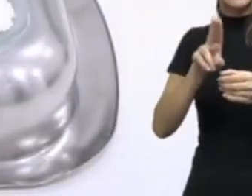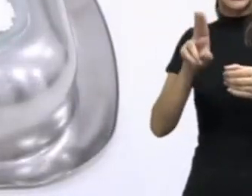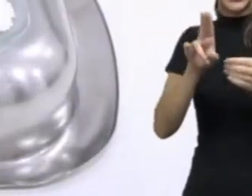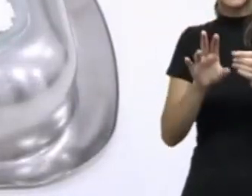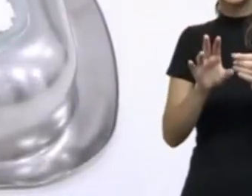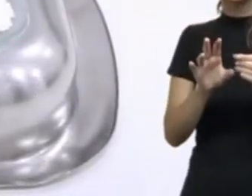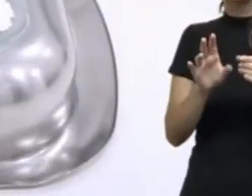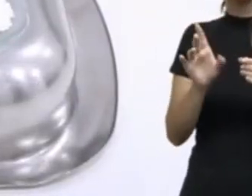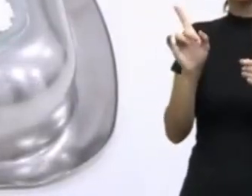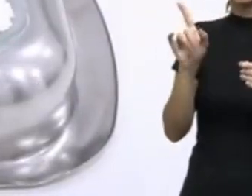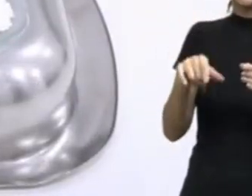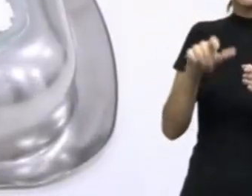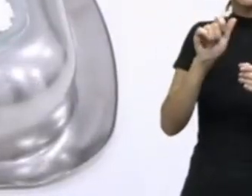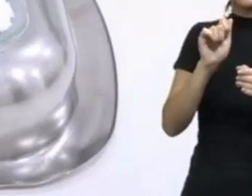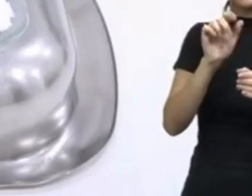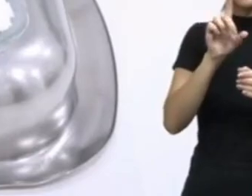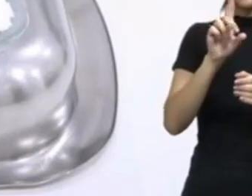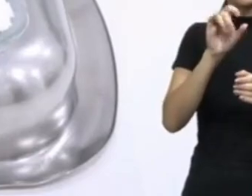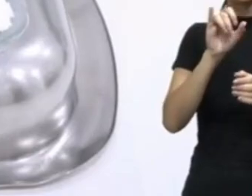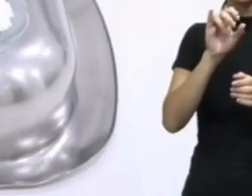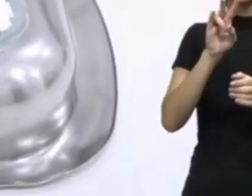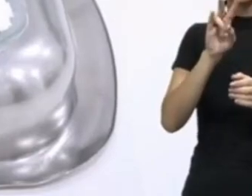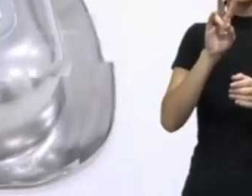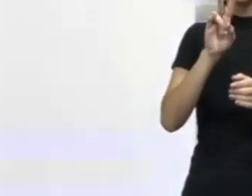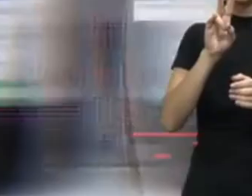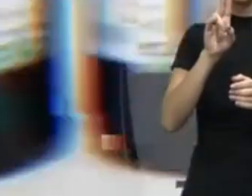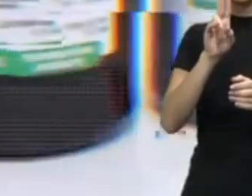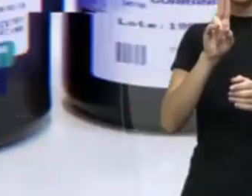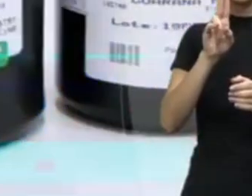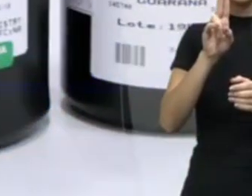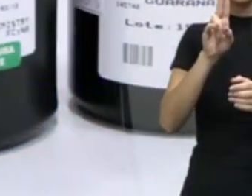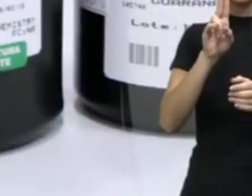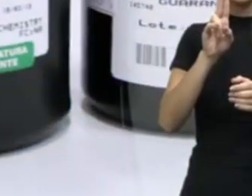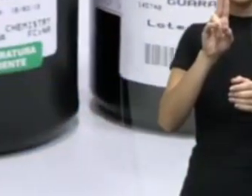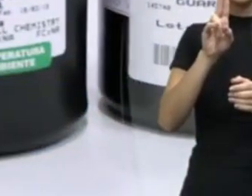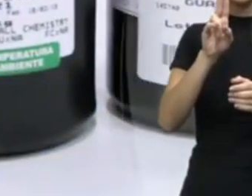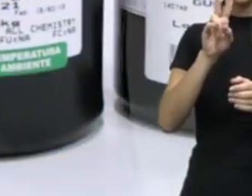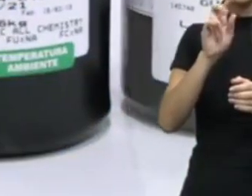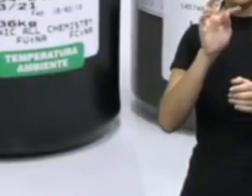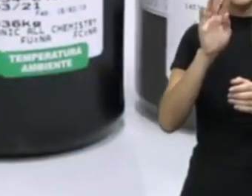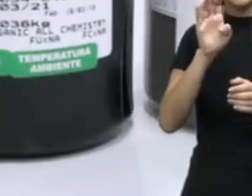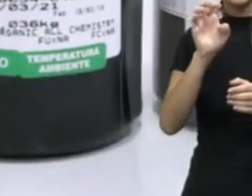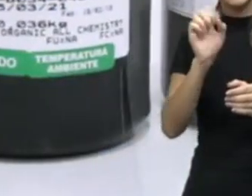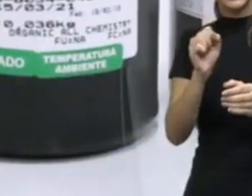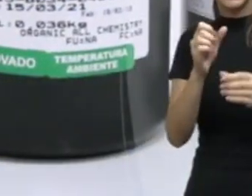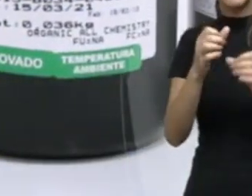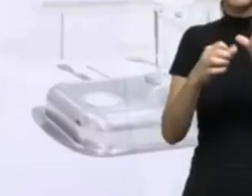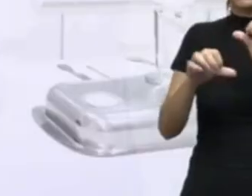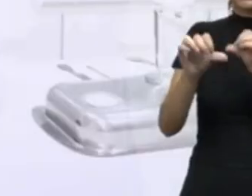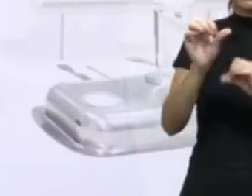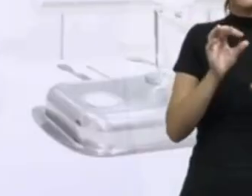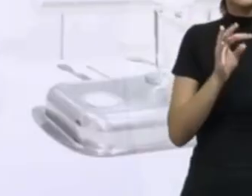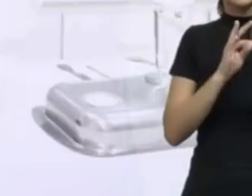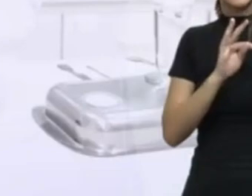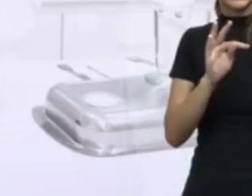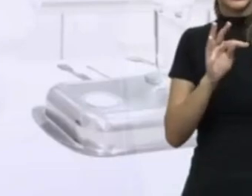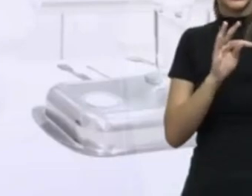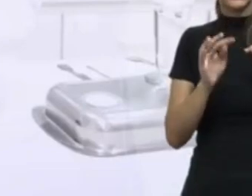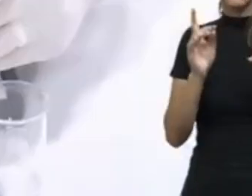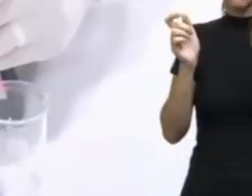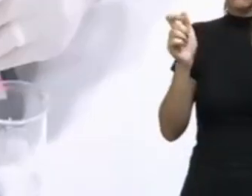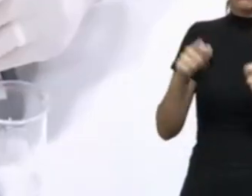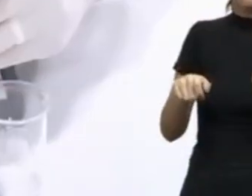no que a gente chama de adjuvantes farmacotécnicos. A química orgânica é fundamental no desenvolvimento e na produção